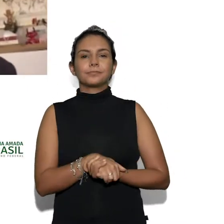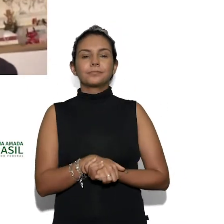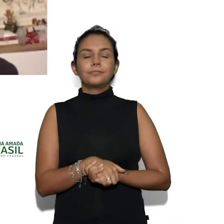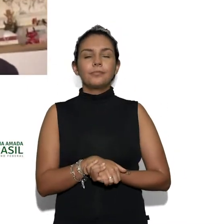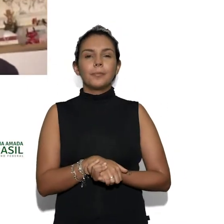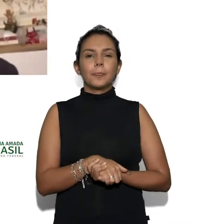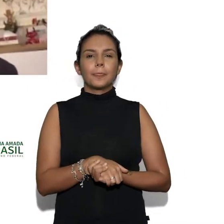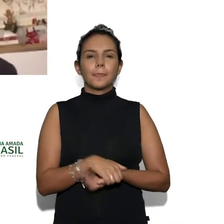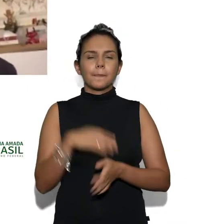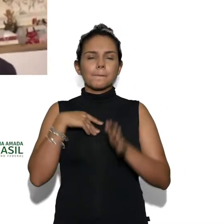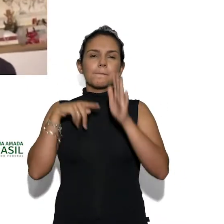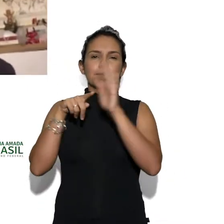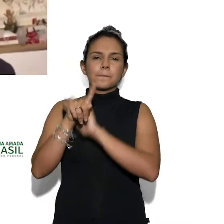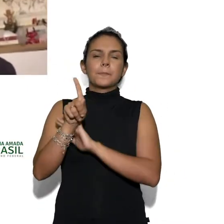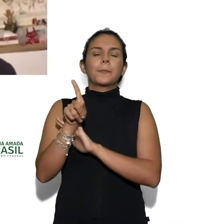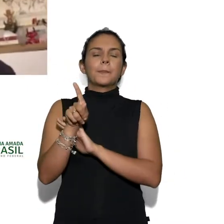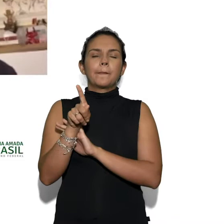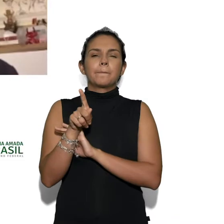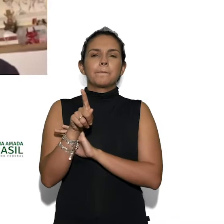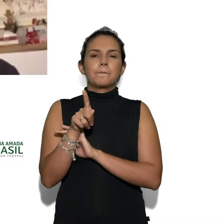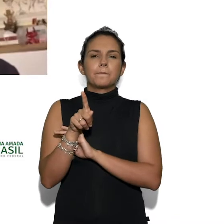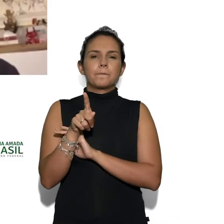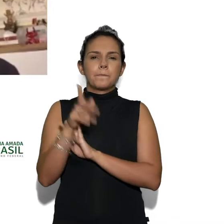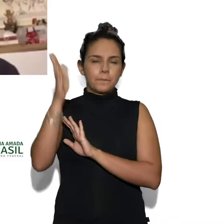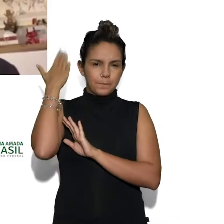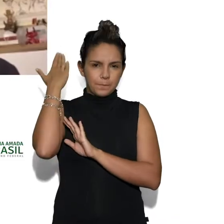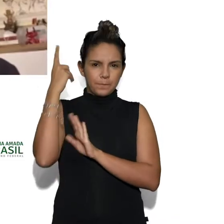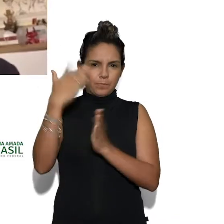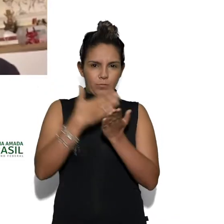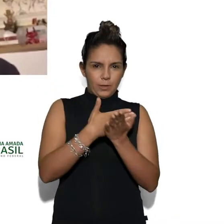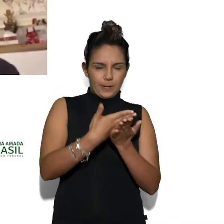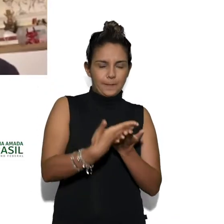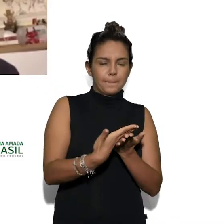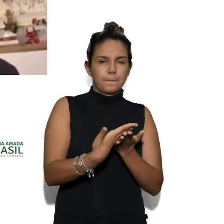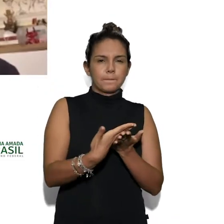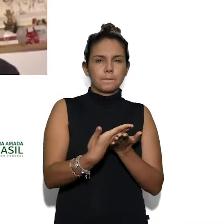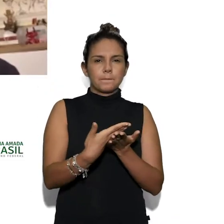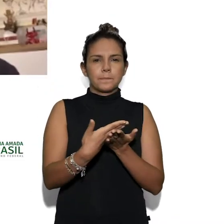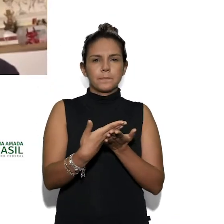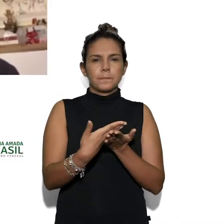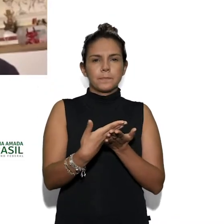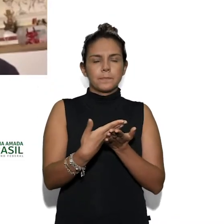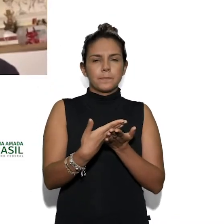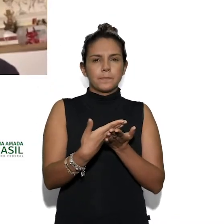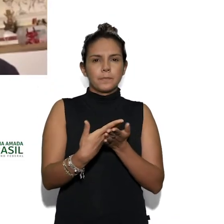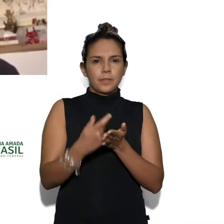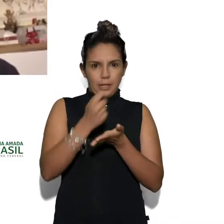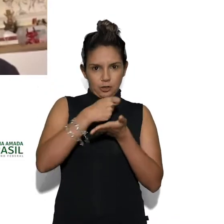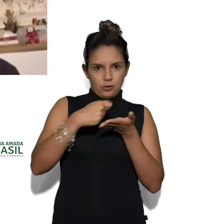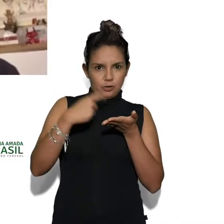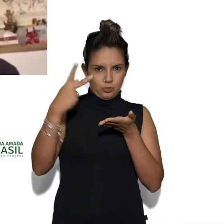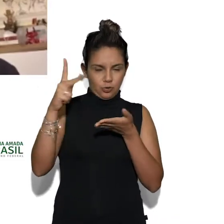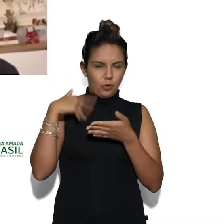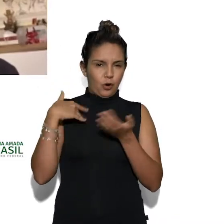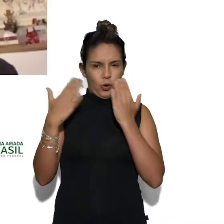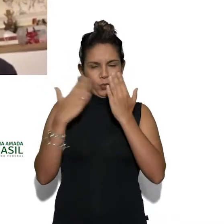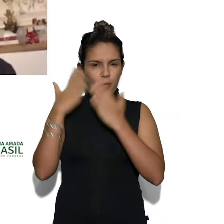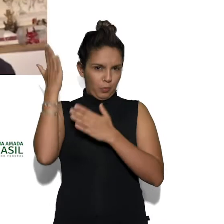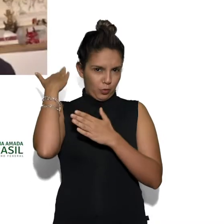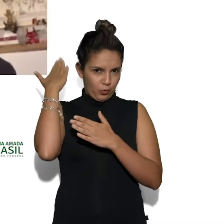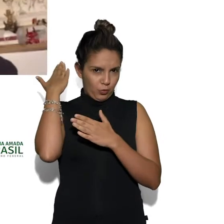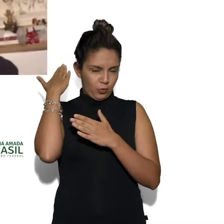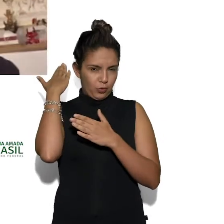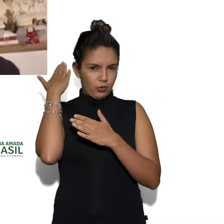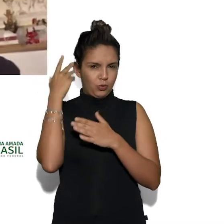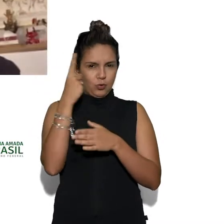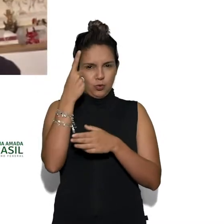que é uma coisa divertida. Mas, Walter, o que me ocorreu, desde aquele início de